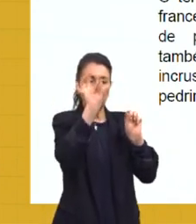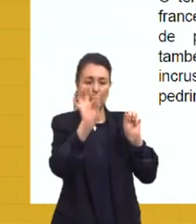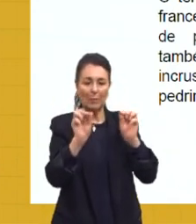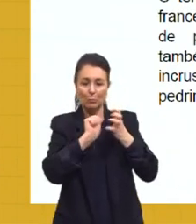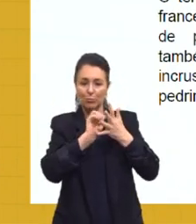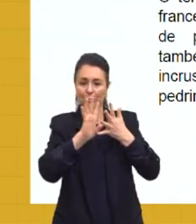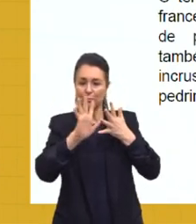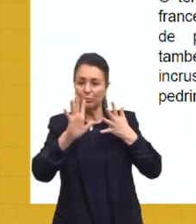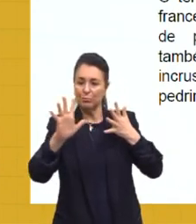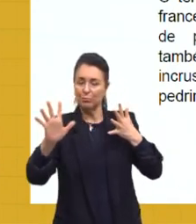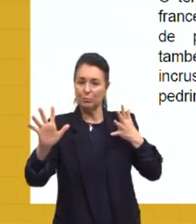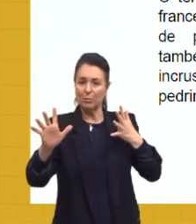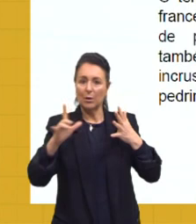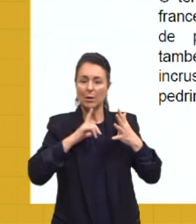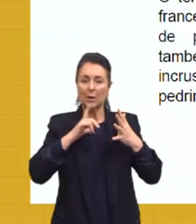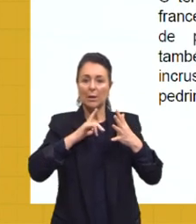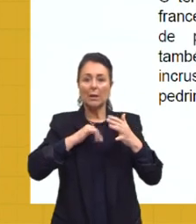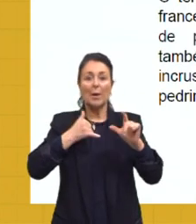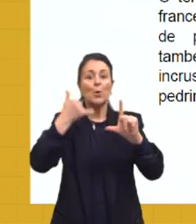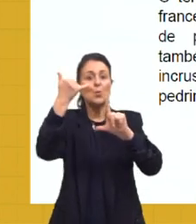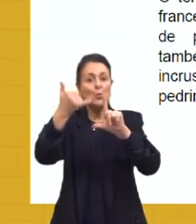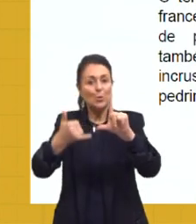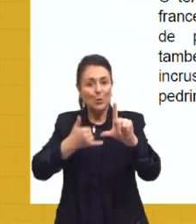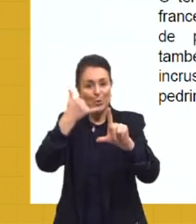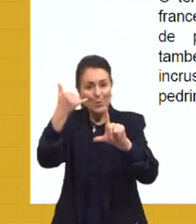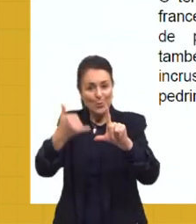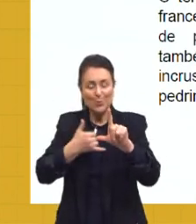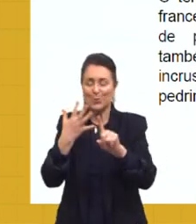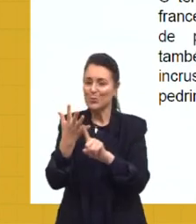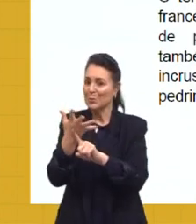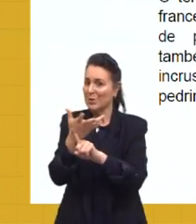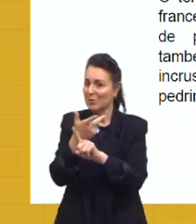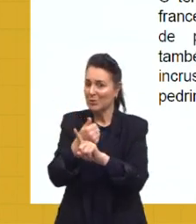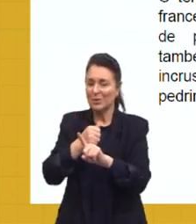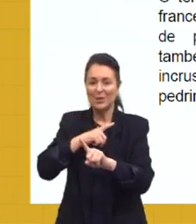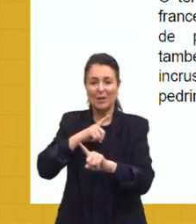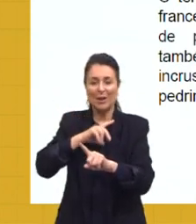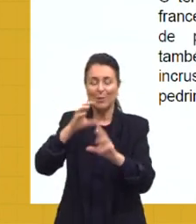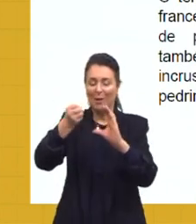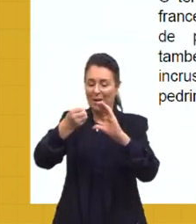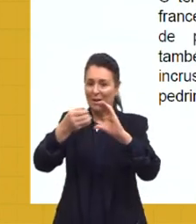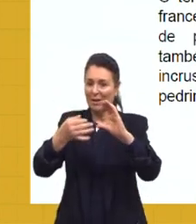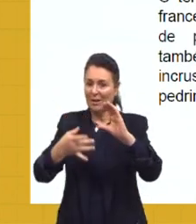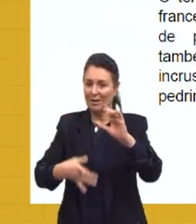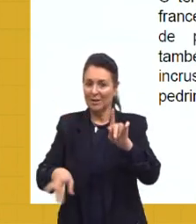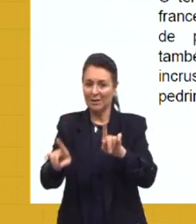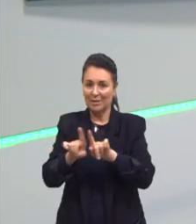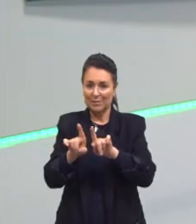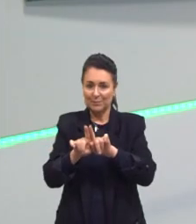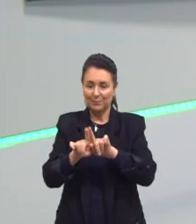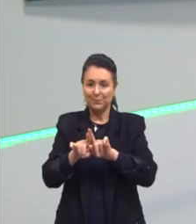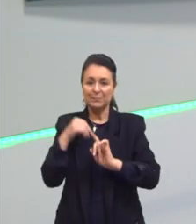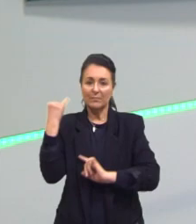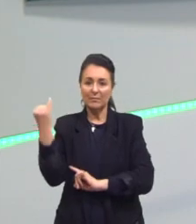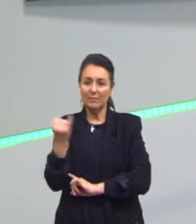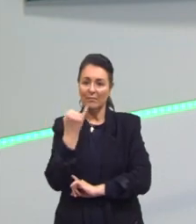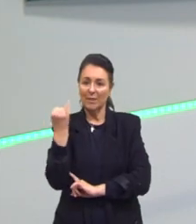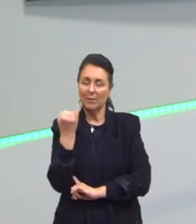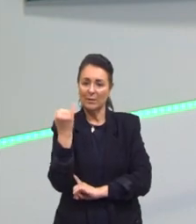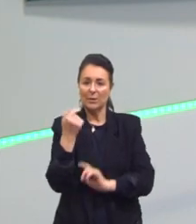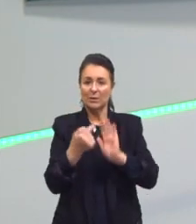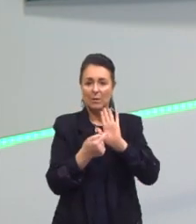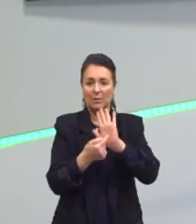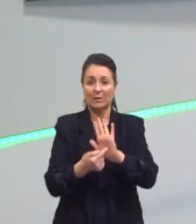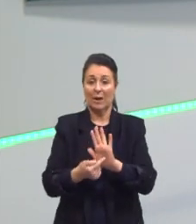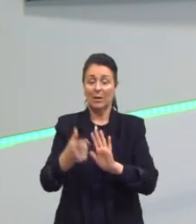fluídos um caráter lúdico das peças artísticas a é interessante pensar que ali tem eu até